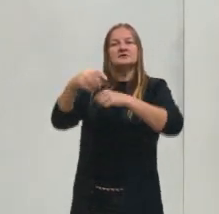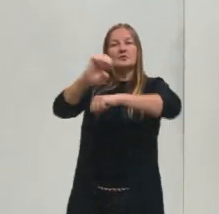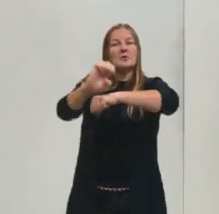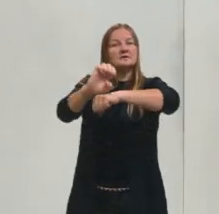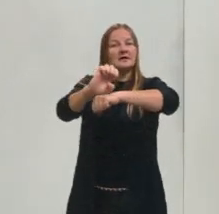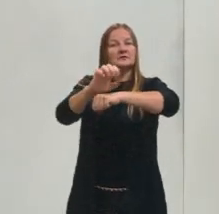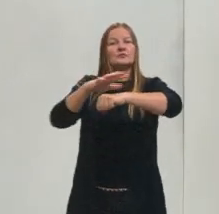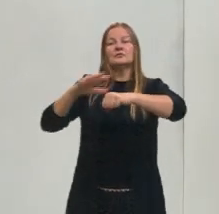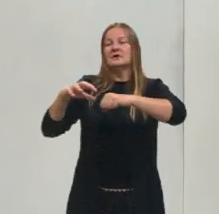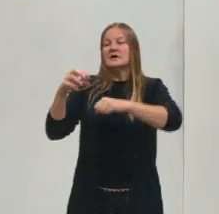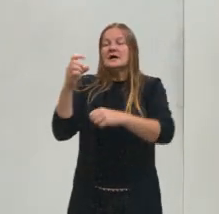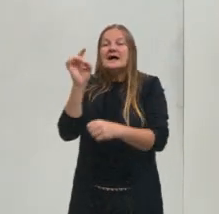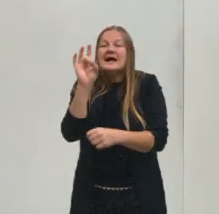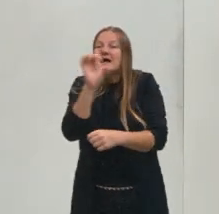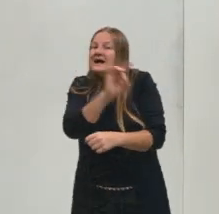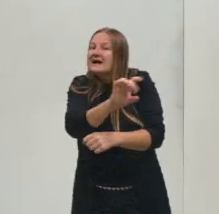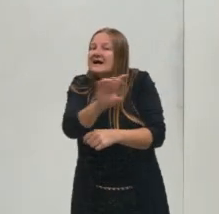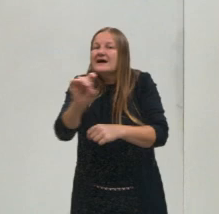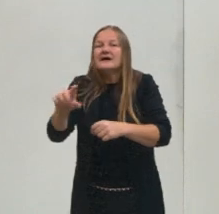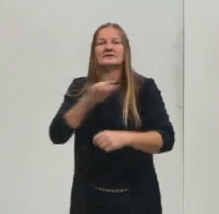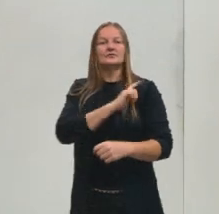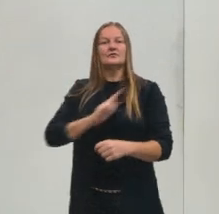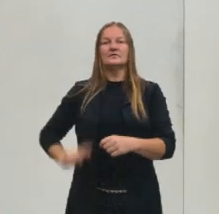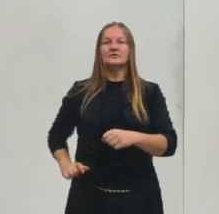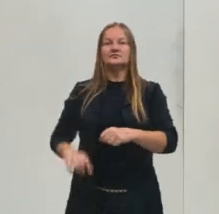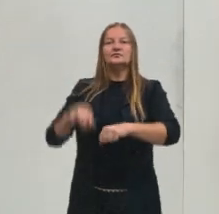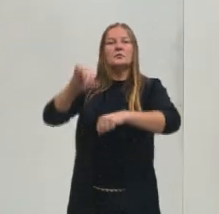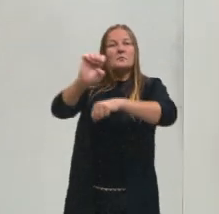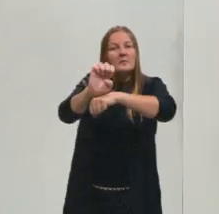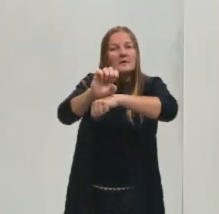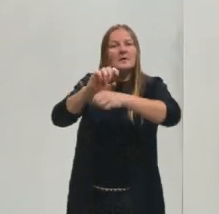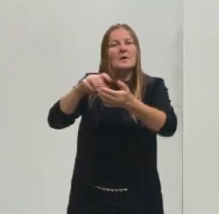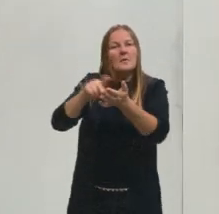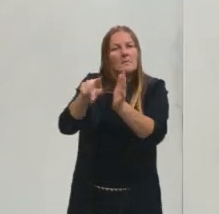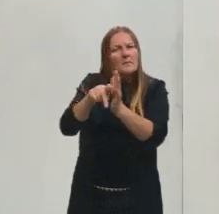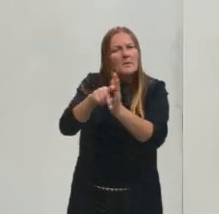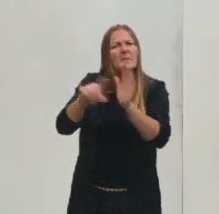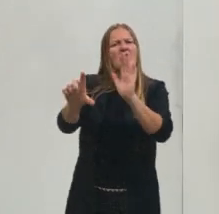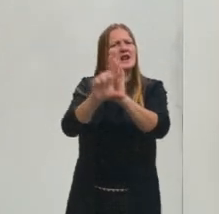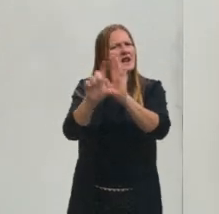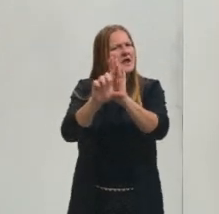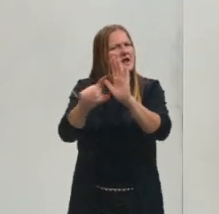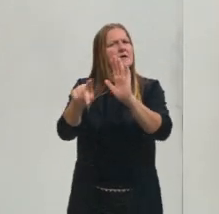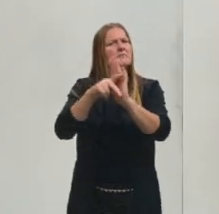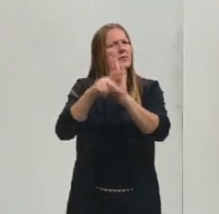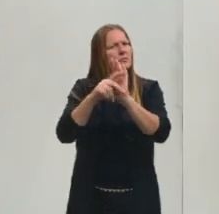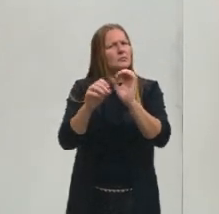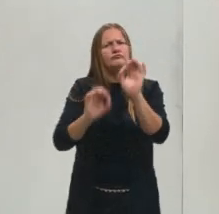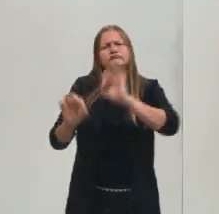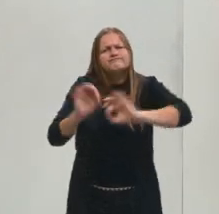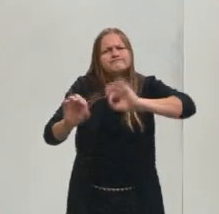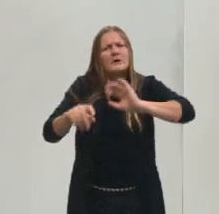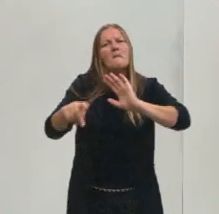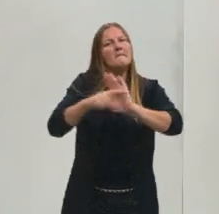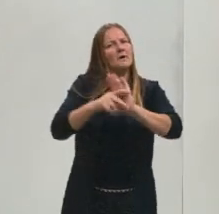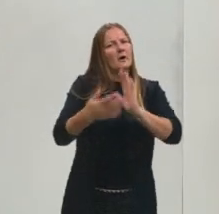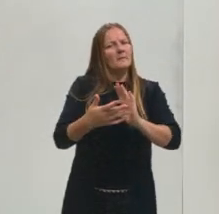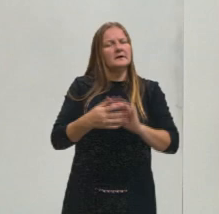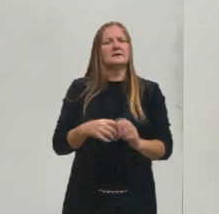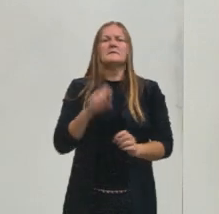porque cada cidade tinha o seu governante tinha suas próprias leis a sua e se organizar